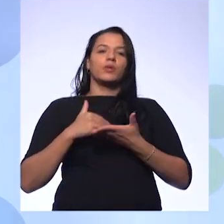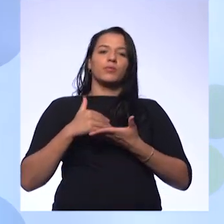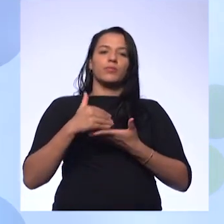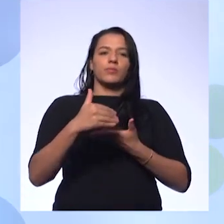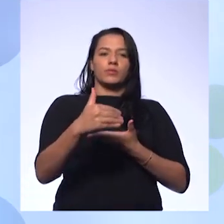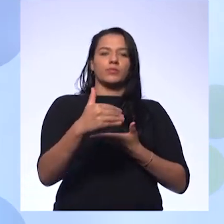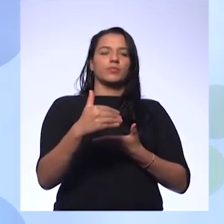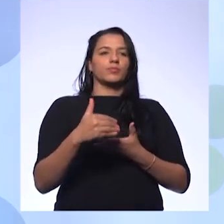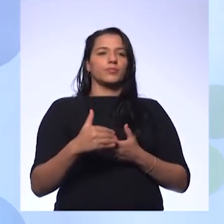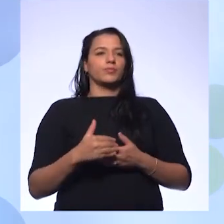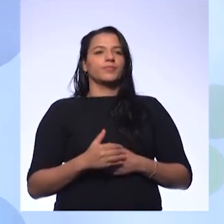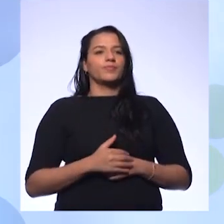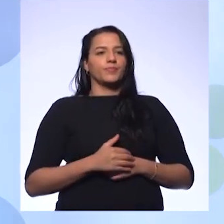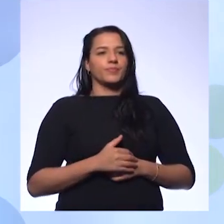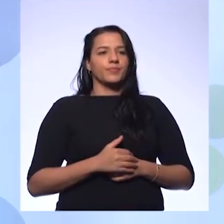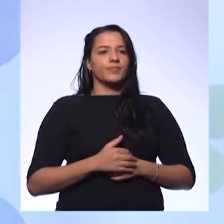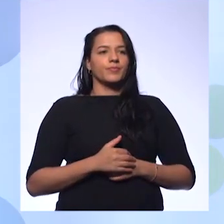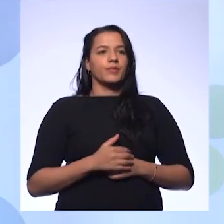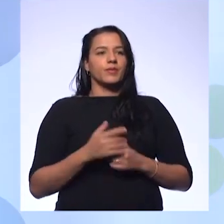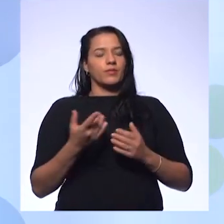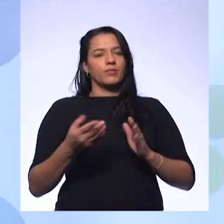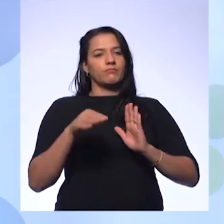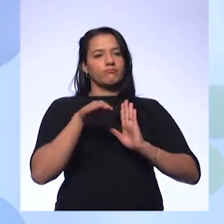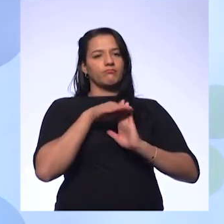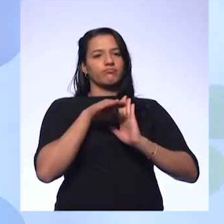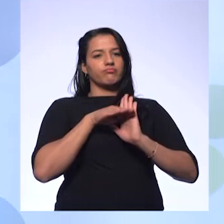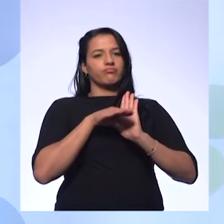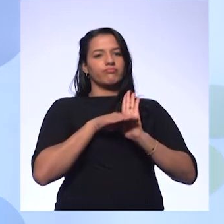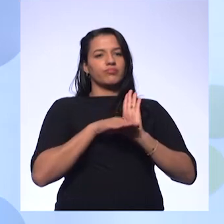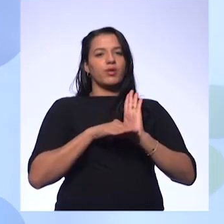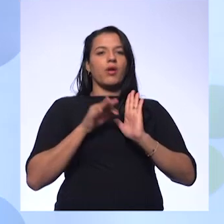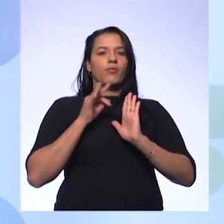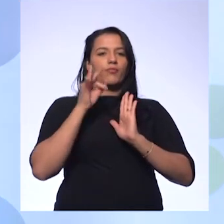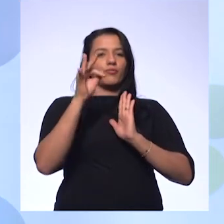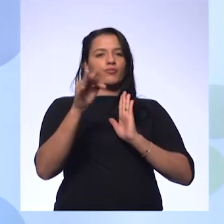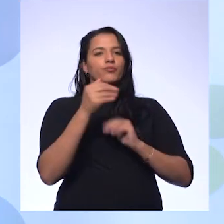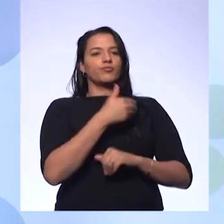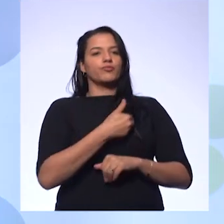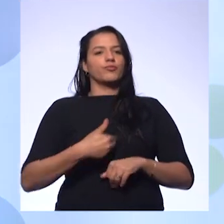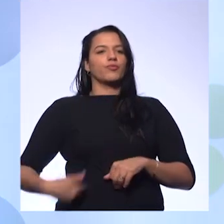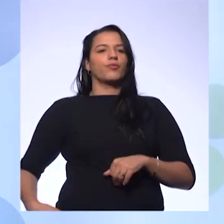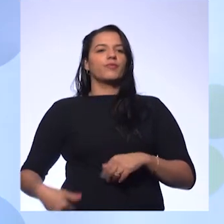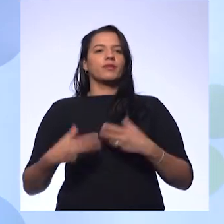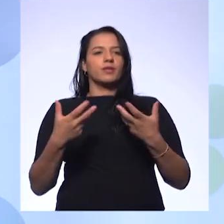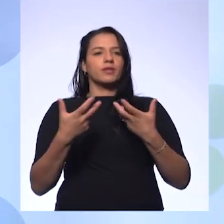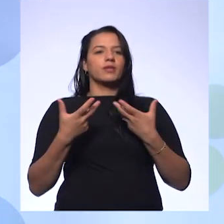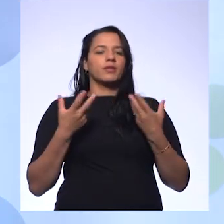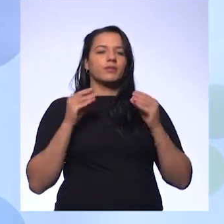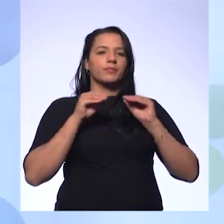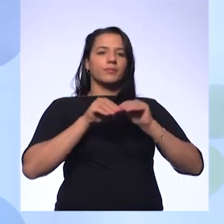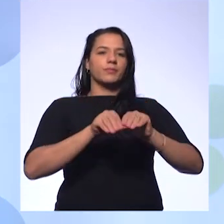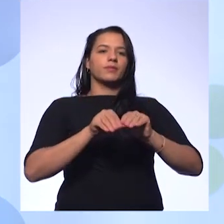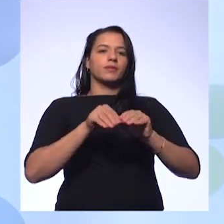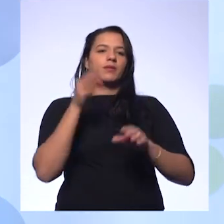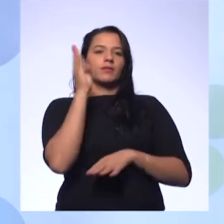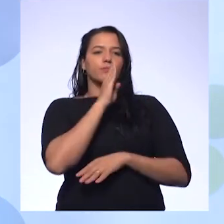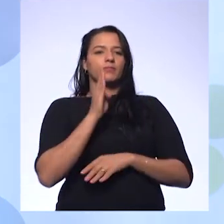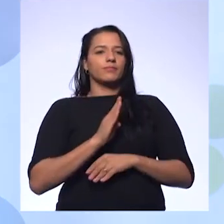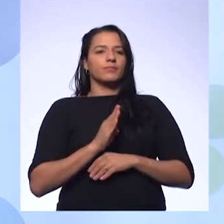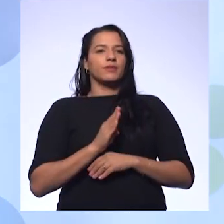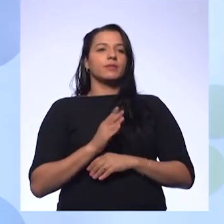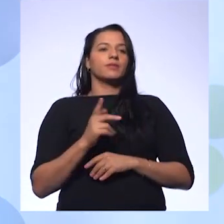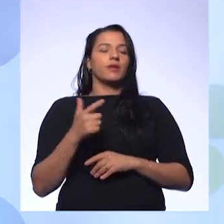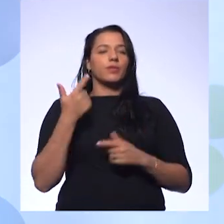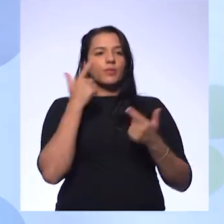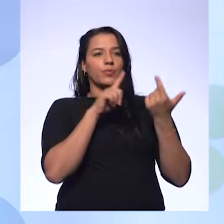grupos e colocou como a agenda, né, do futuro governo que ele pretendia implementar no Brasil. Então, veja que ele